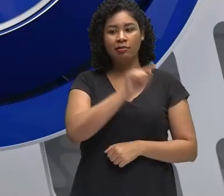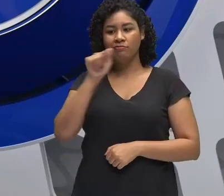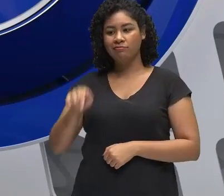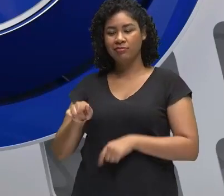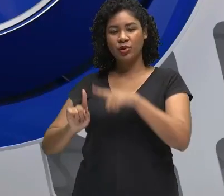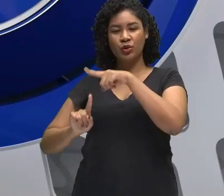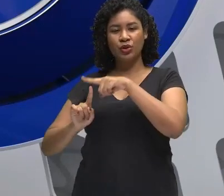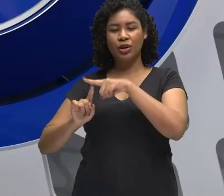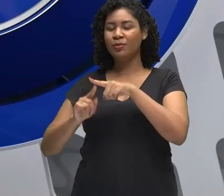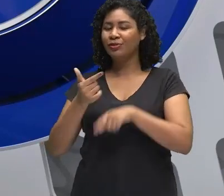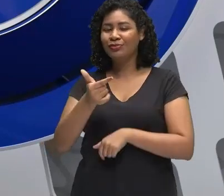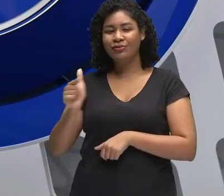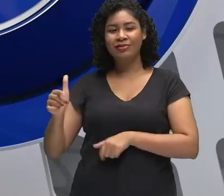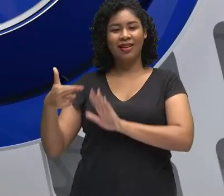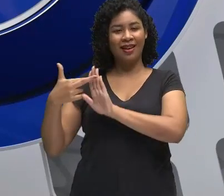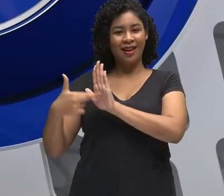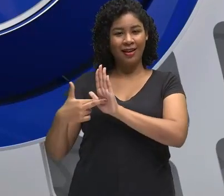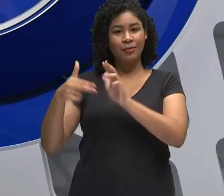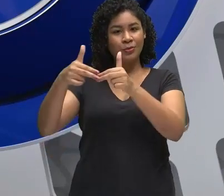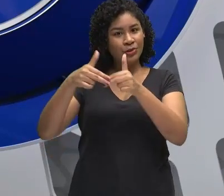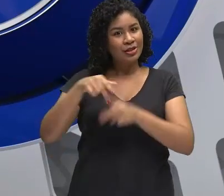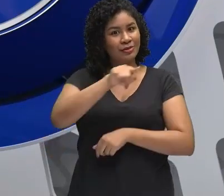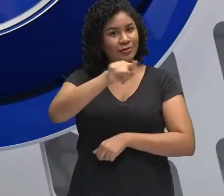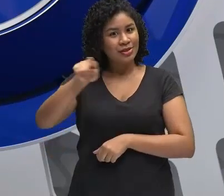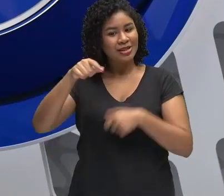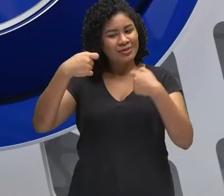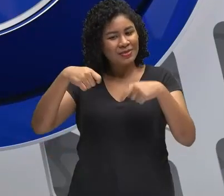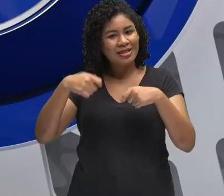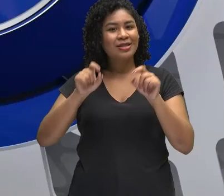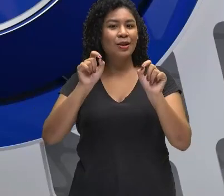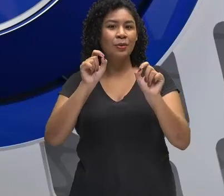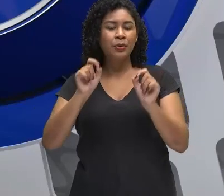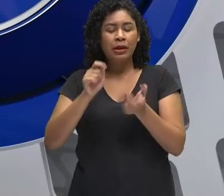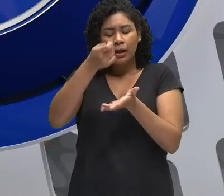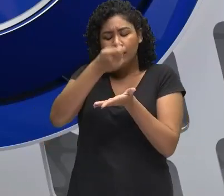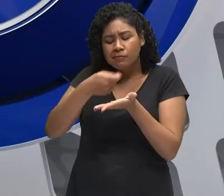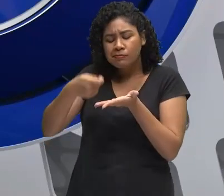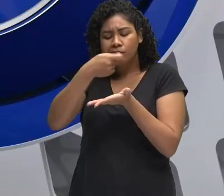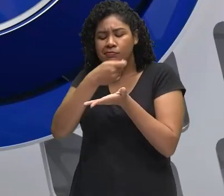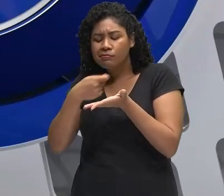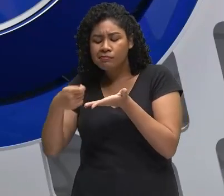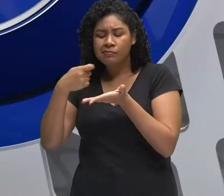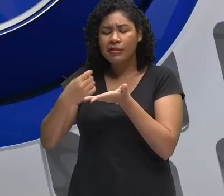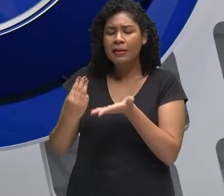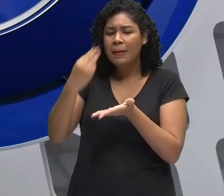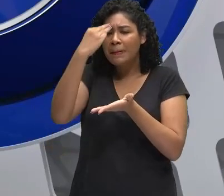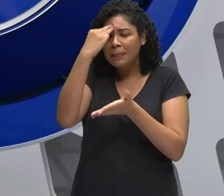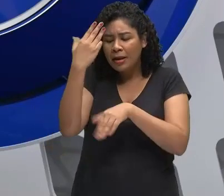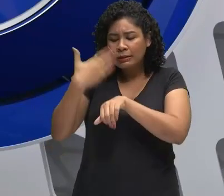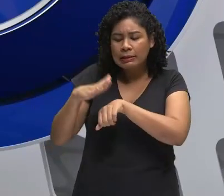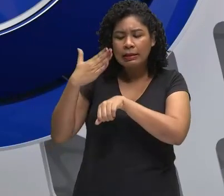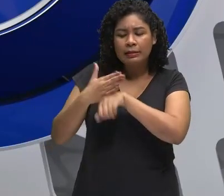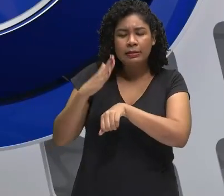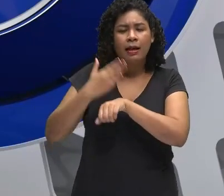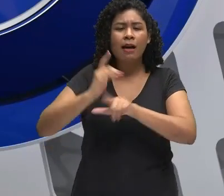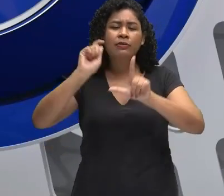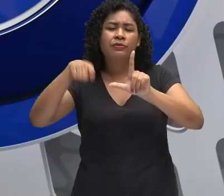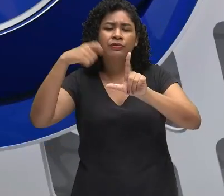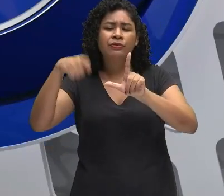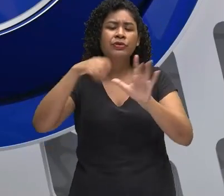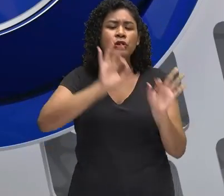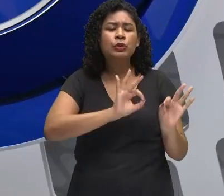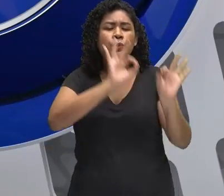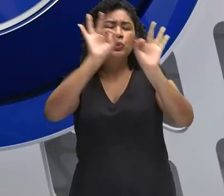isso que eu falei para vocês que você tem que fazer uma lista, né? Memorizar, ver os vídeos, ouvir música, certo?